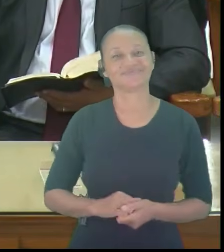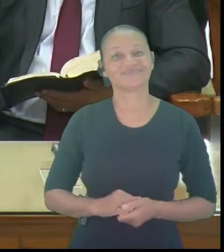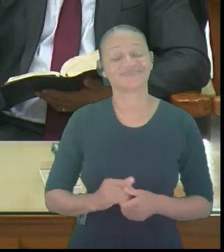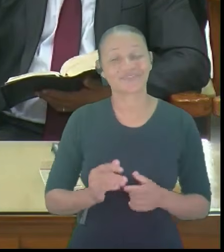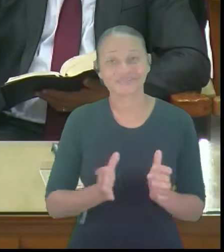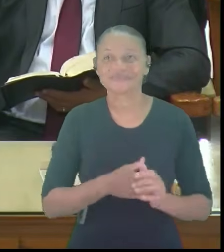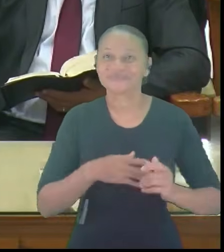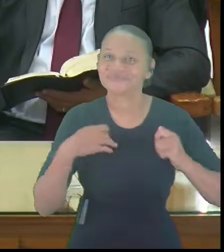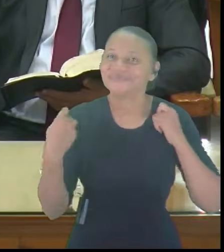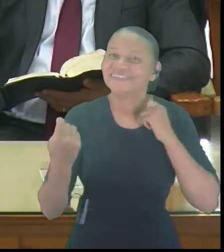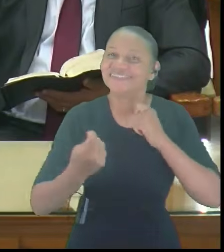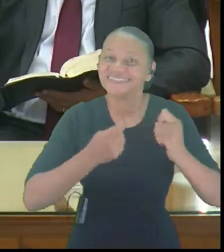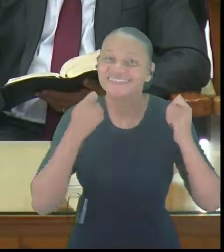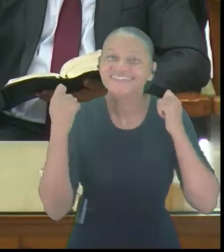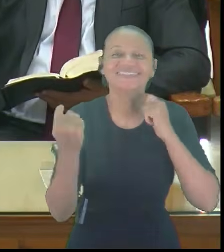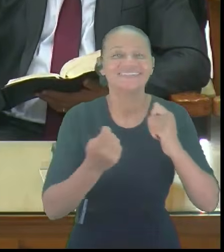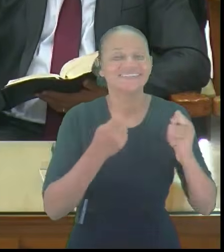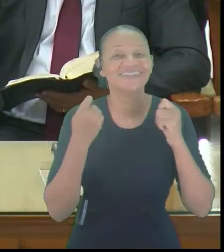Aleluia.